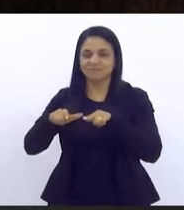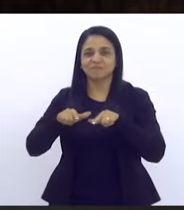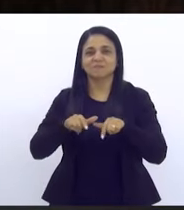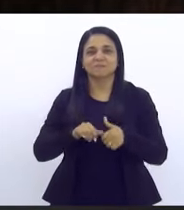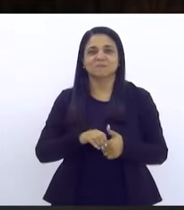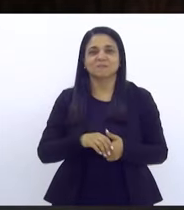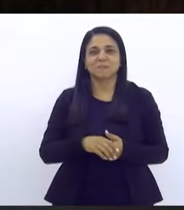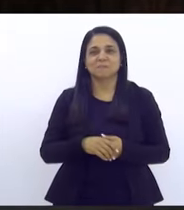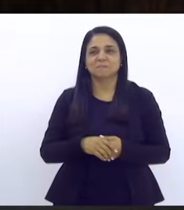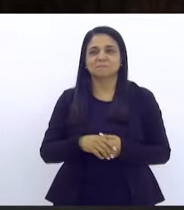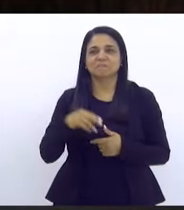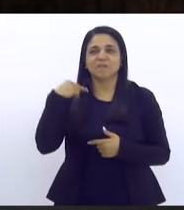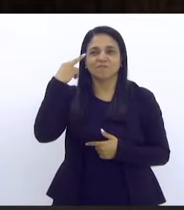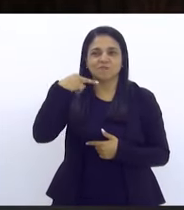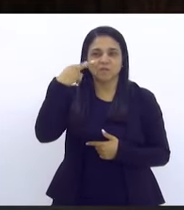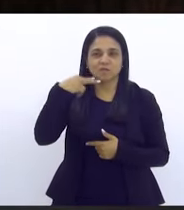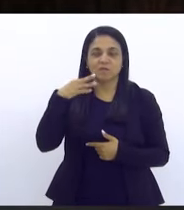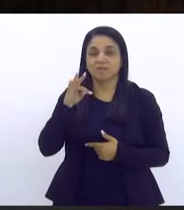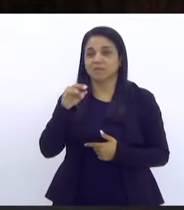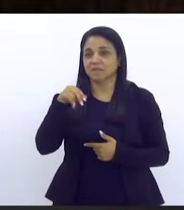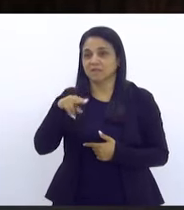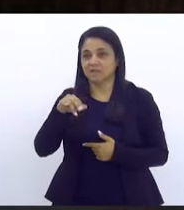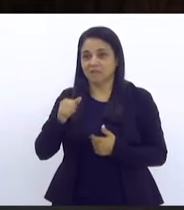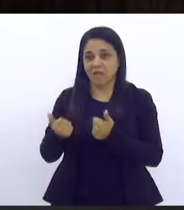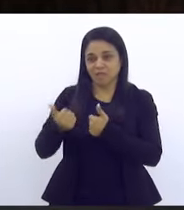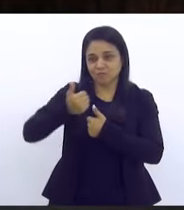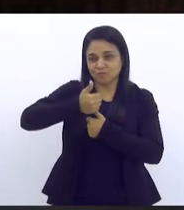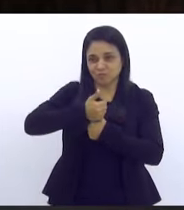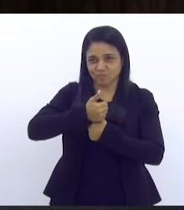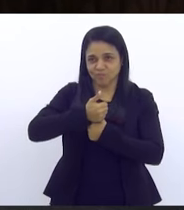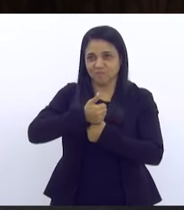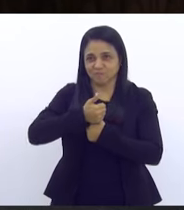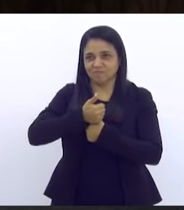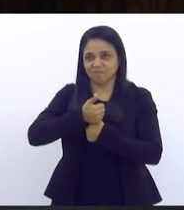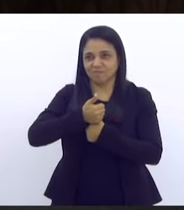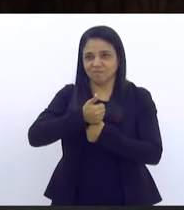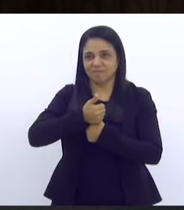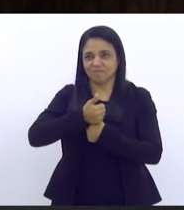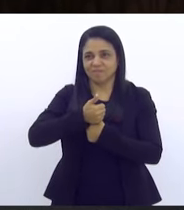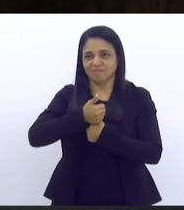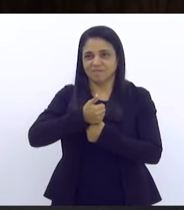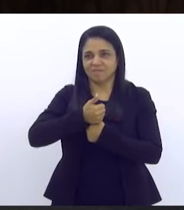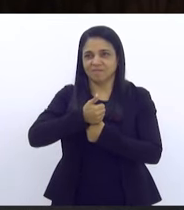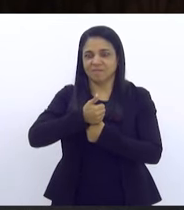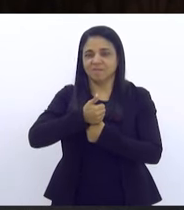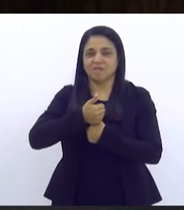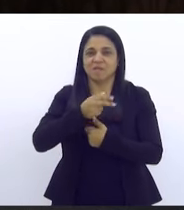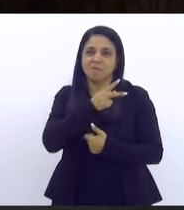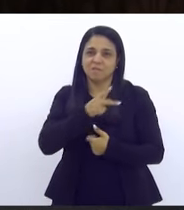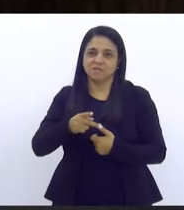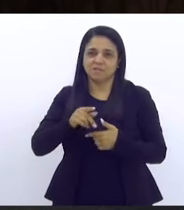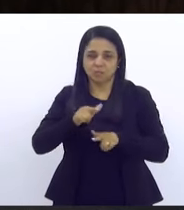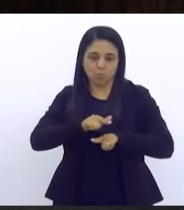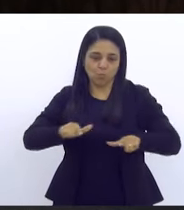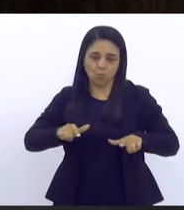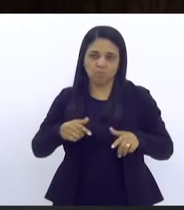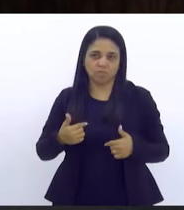educadoras. Vereadora Tânia, assume aqui, porque a gente não pode deixar a presidência vazia.